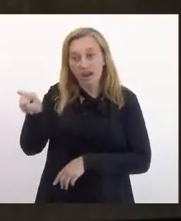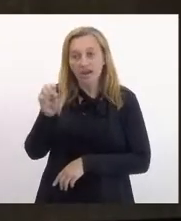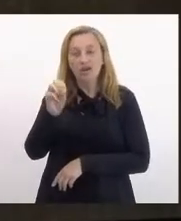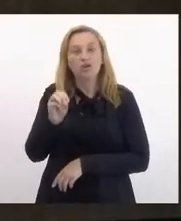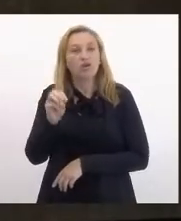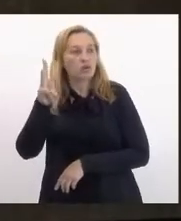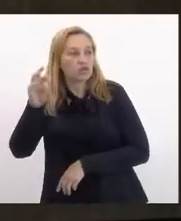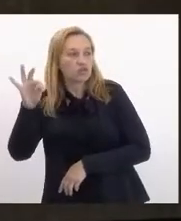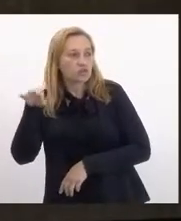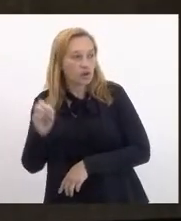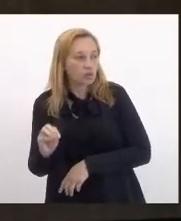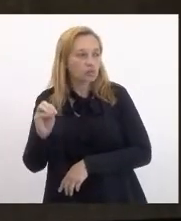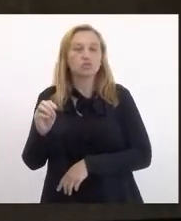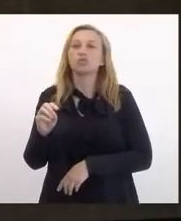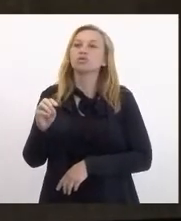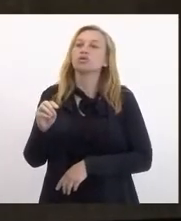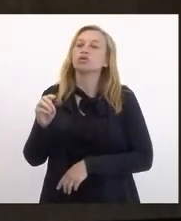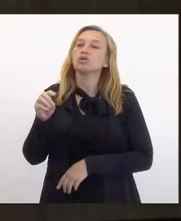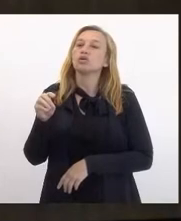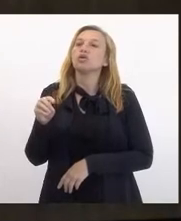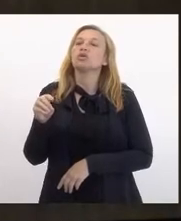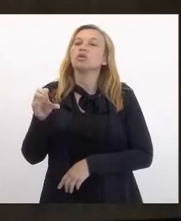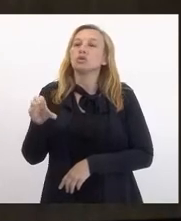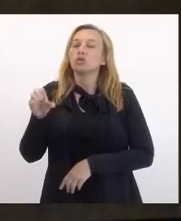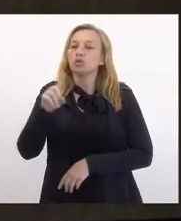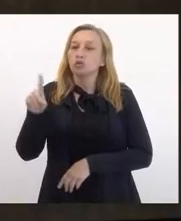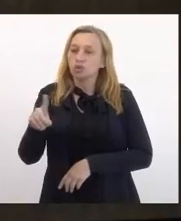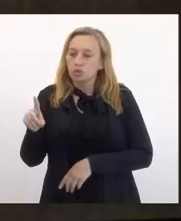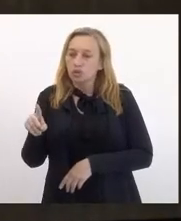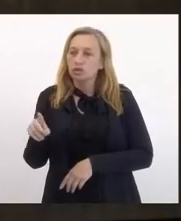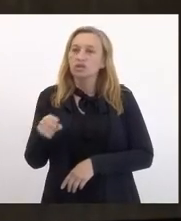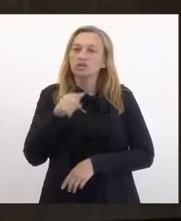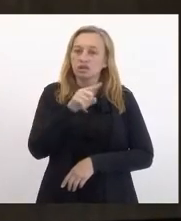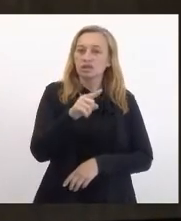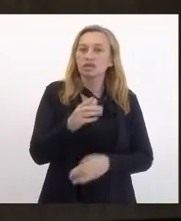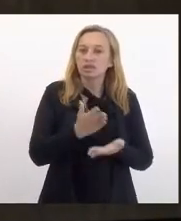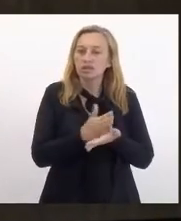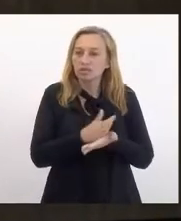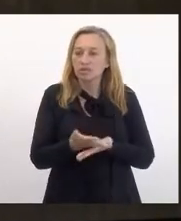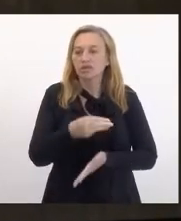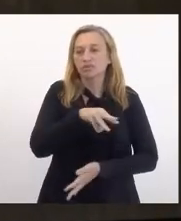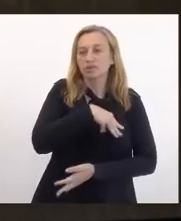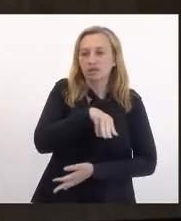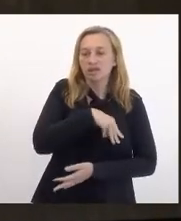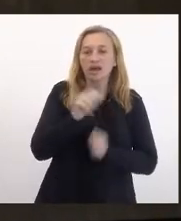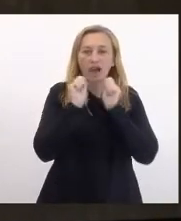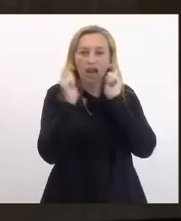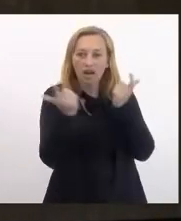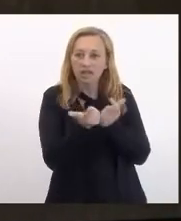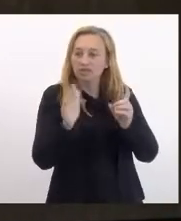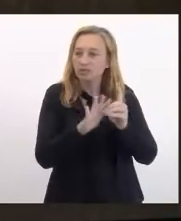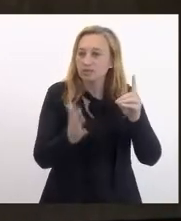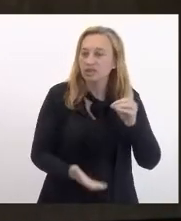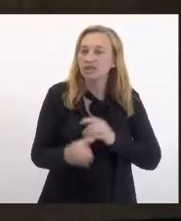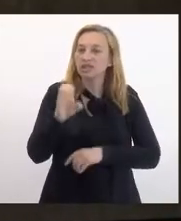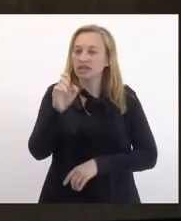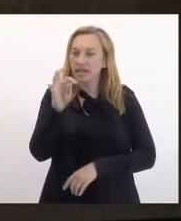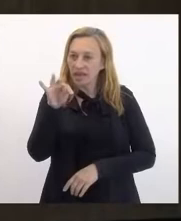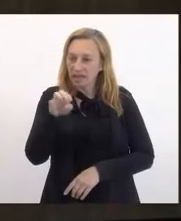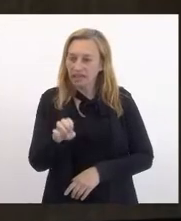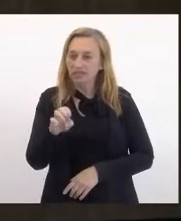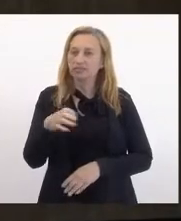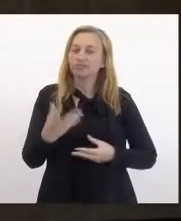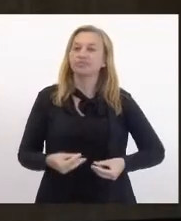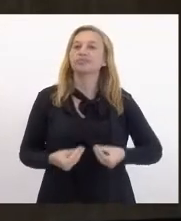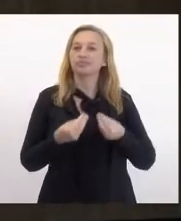limite ali com Madureira, nós vamos homenagear, a LERJ vai homenagear, ninguém mais, ninguém menos, que Zequete vai entregar à